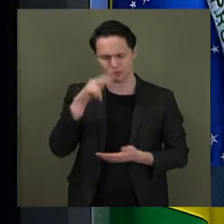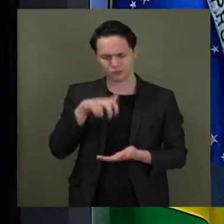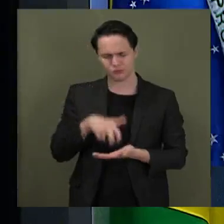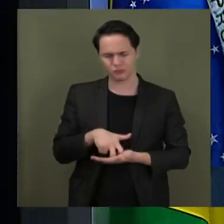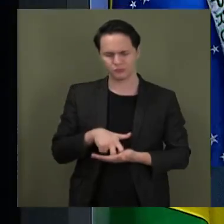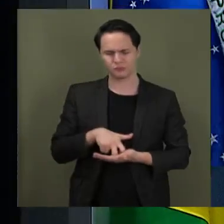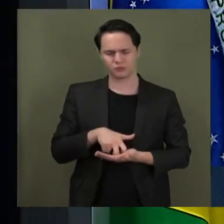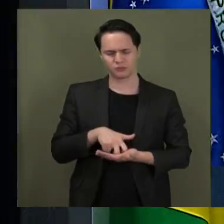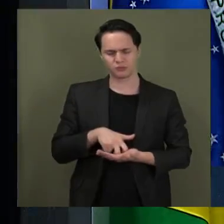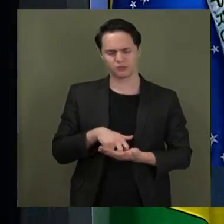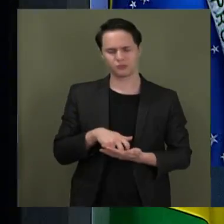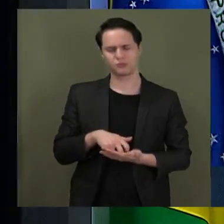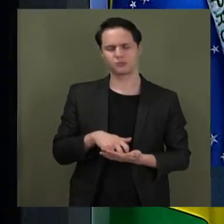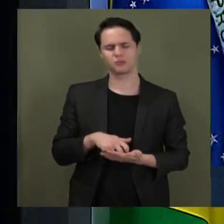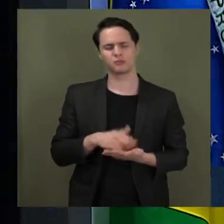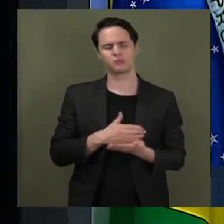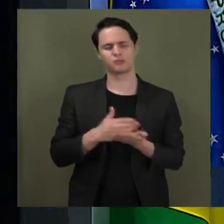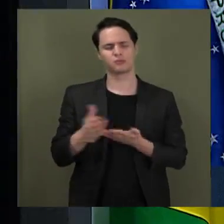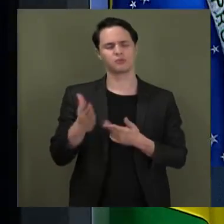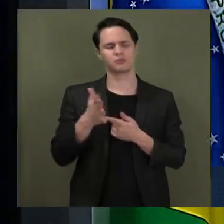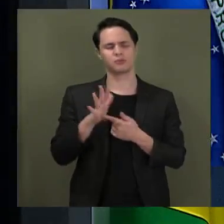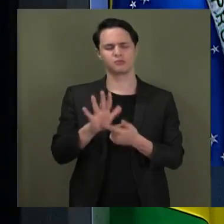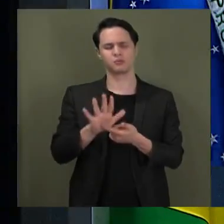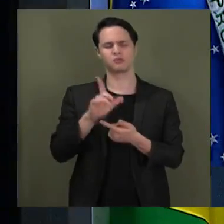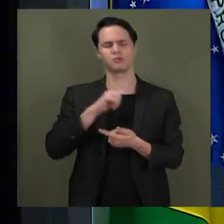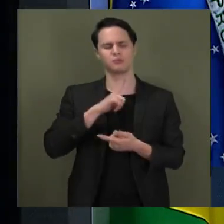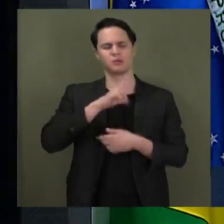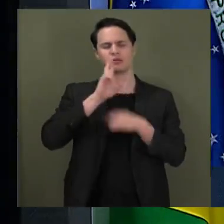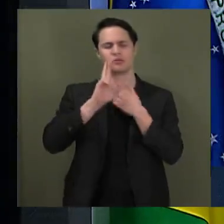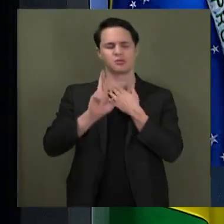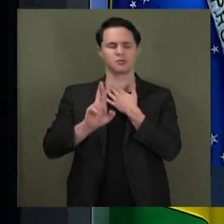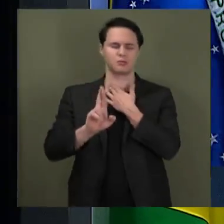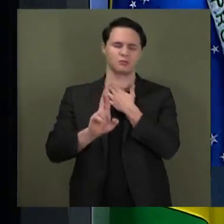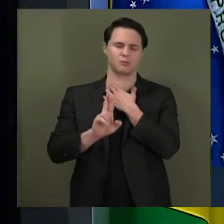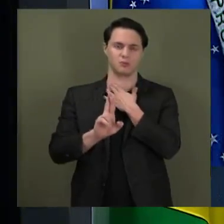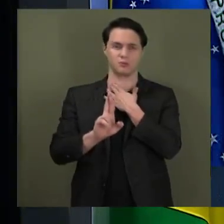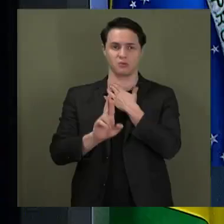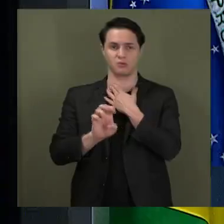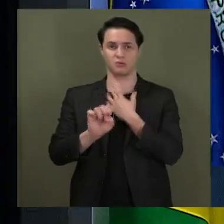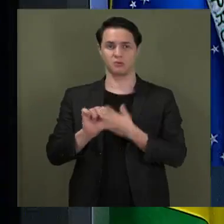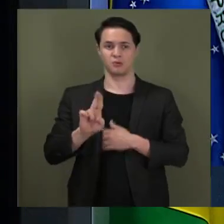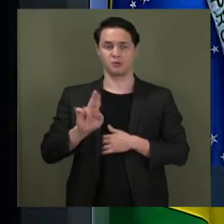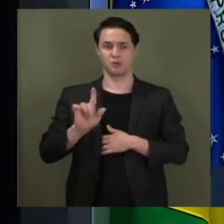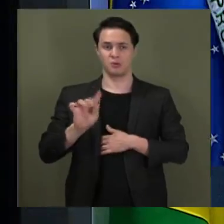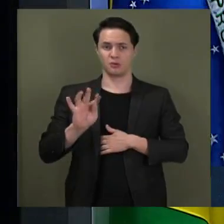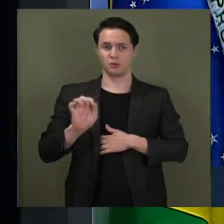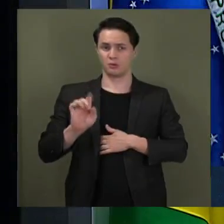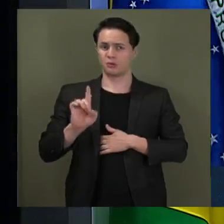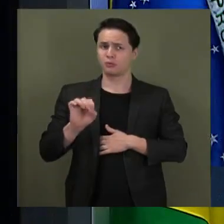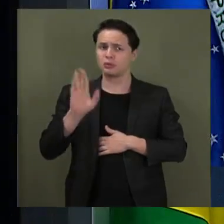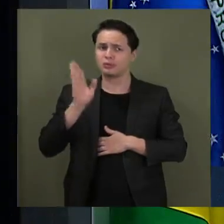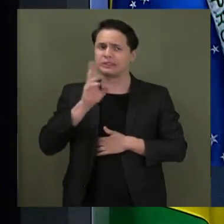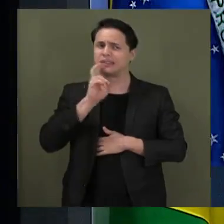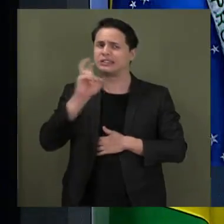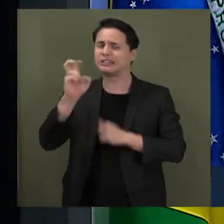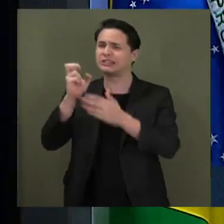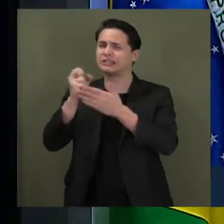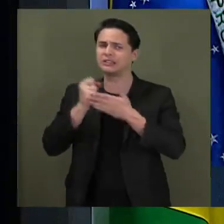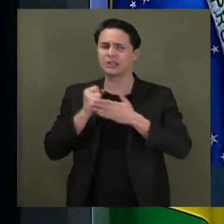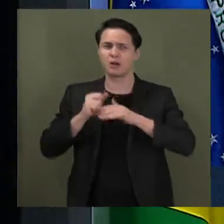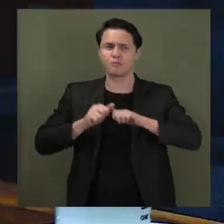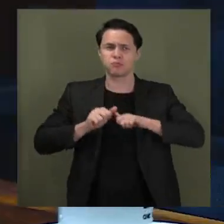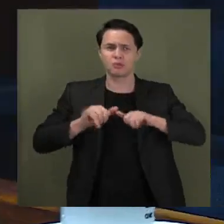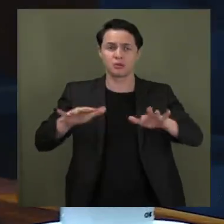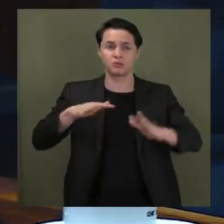ajoelhadas, começaram a mostrar os resultados. O grito de socorro foi ouvido e está ecoando pelo mundo